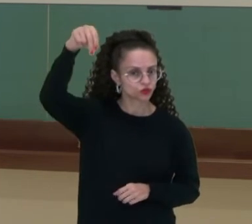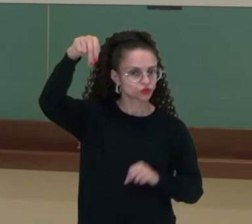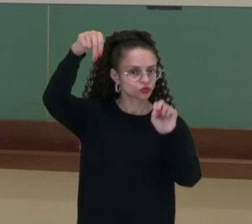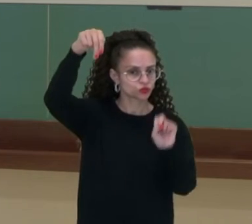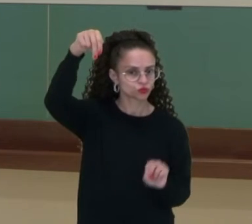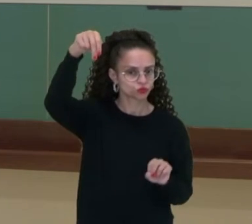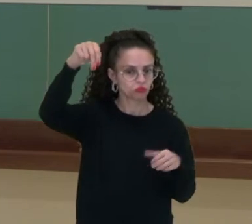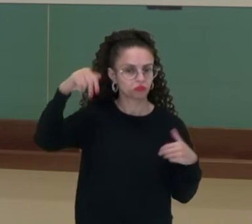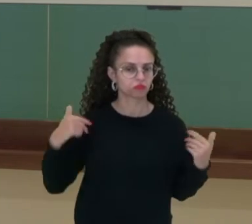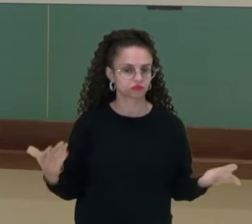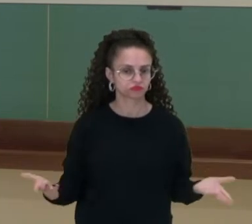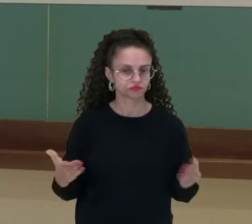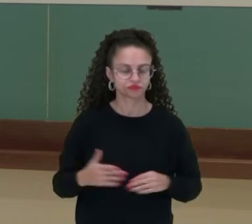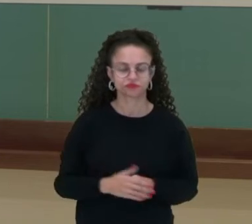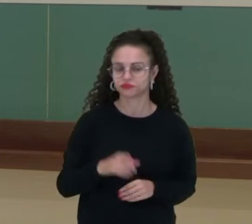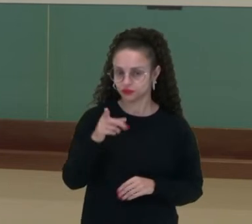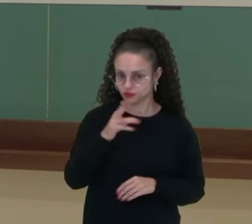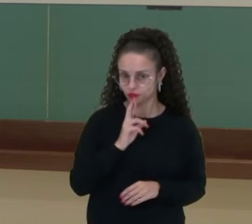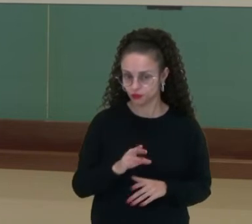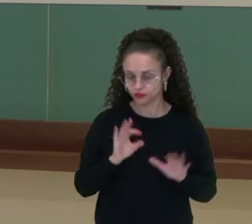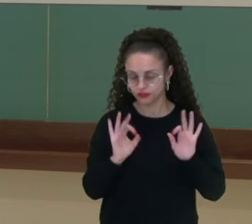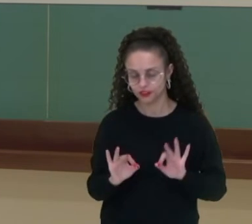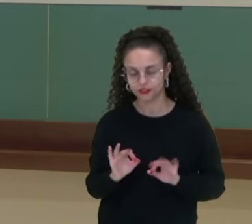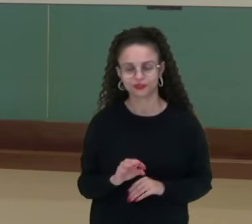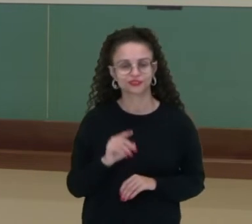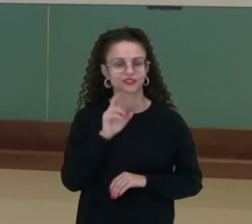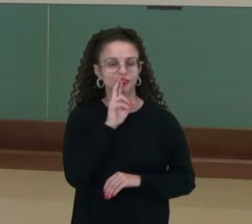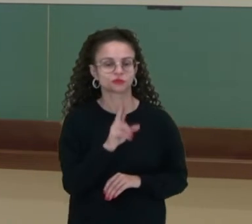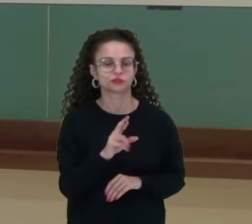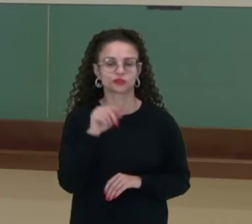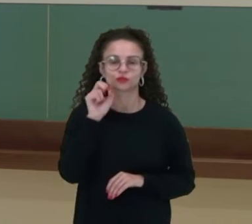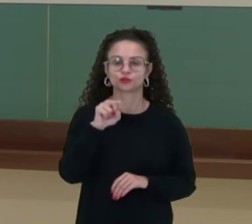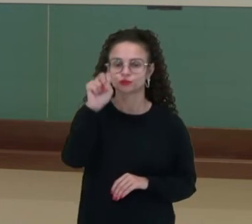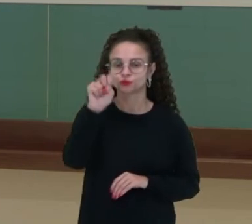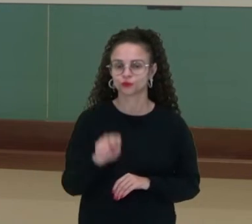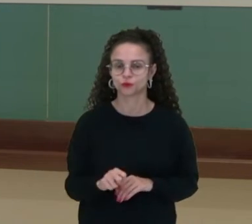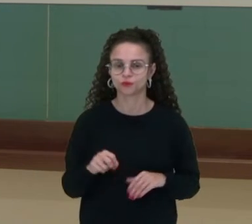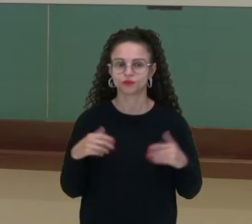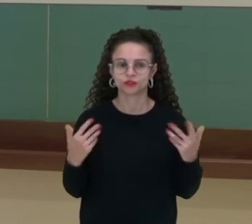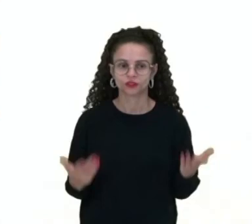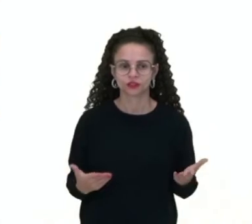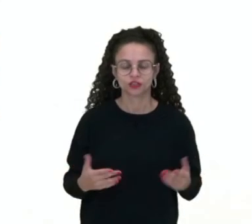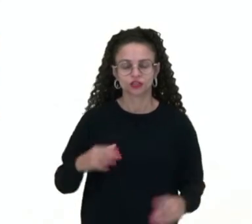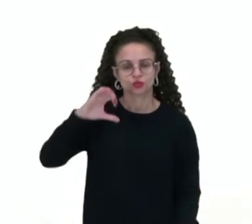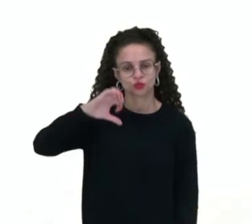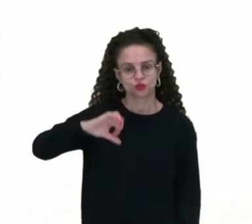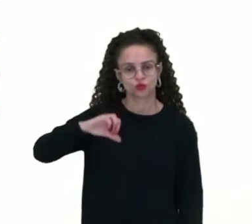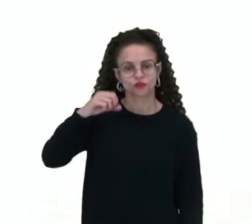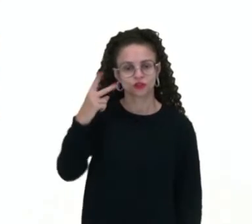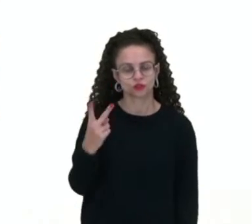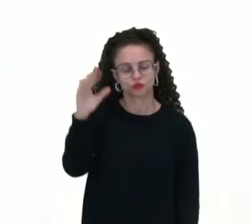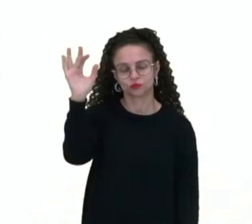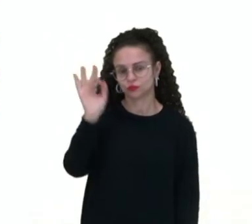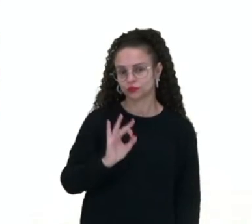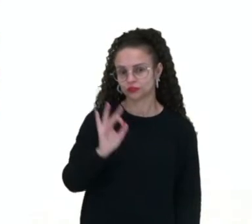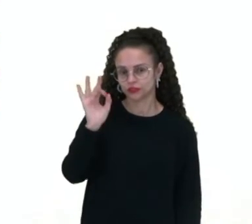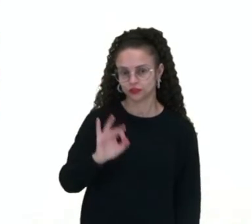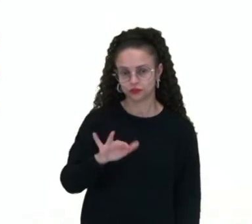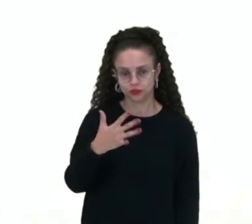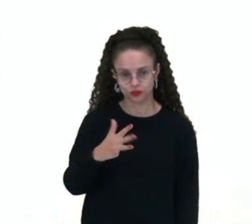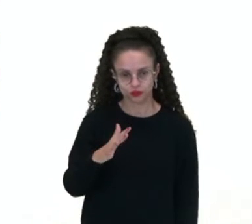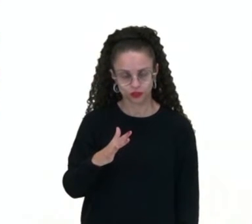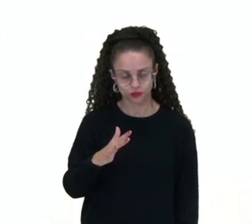ou sul? Então você respondeu corretamente, você respondeu aí hemisfério sul, né? 92% aproximadamente do nosso